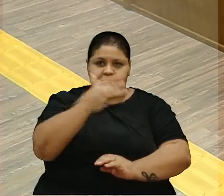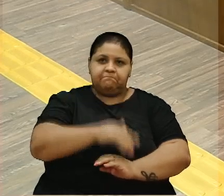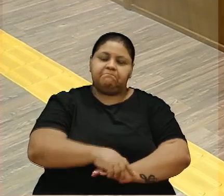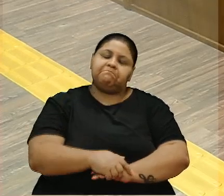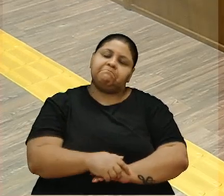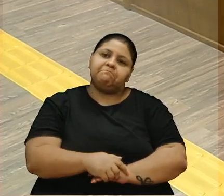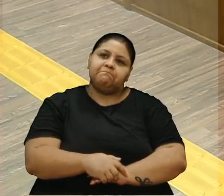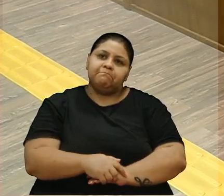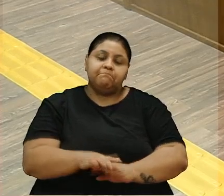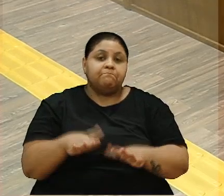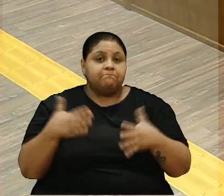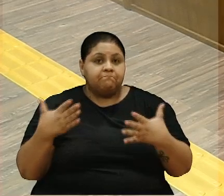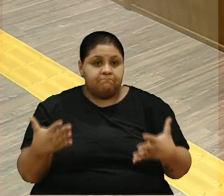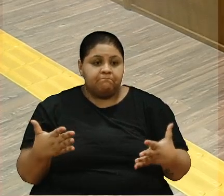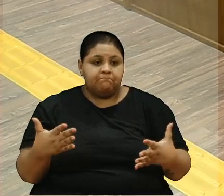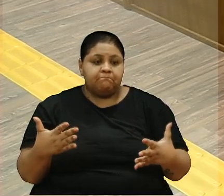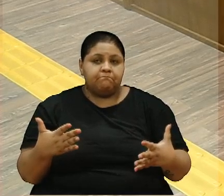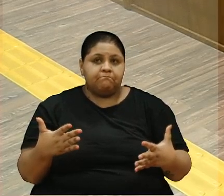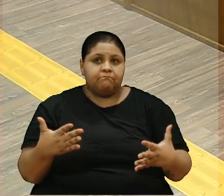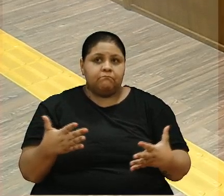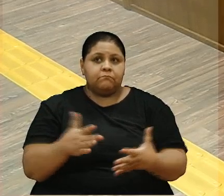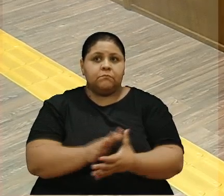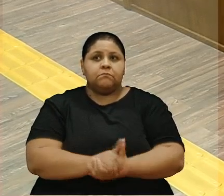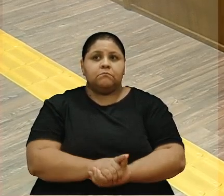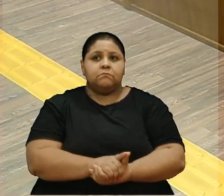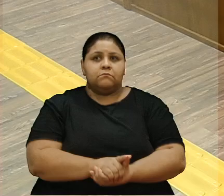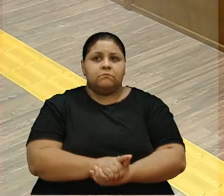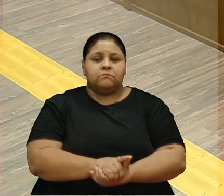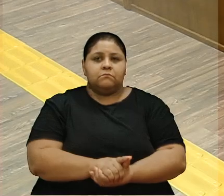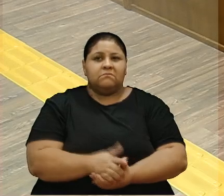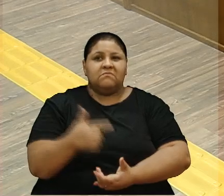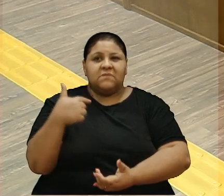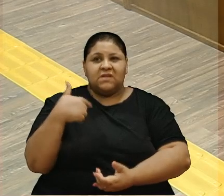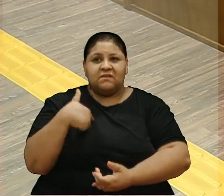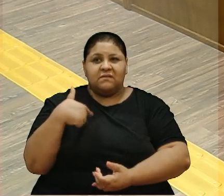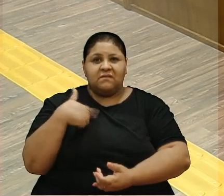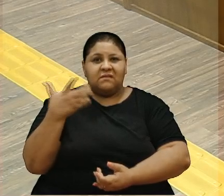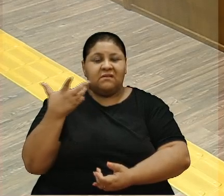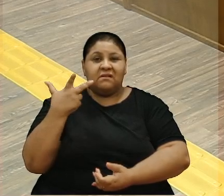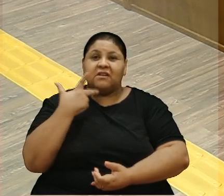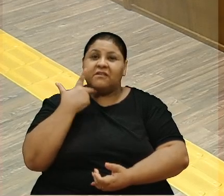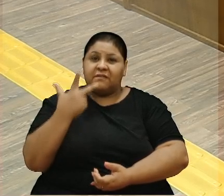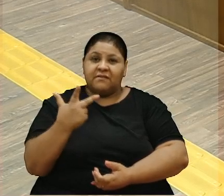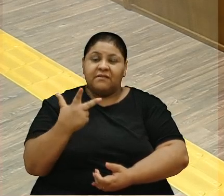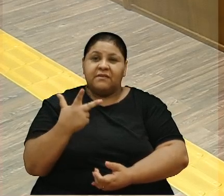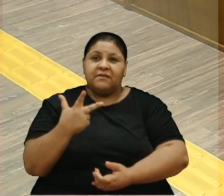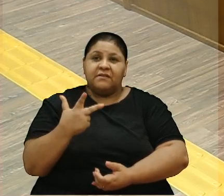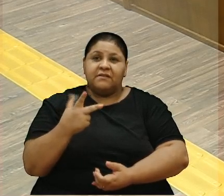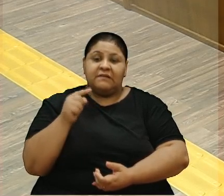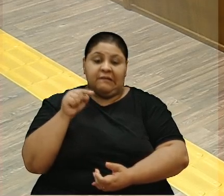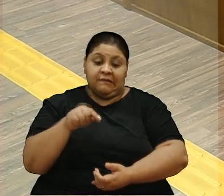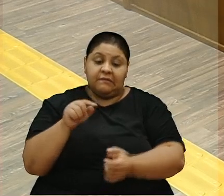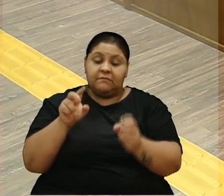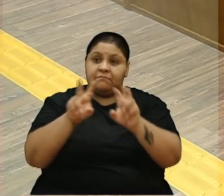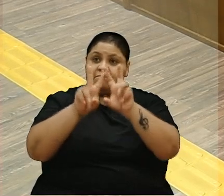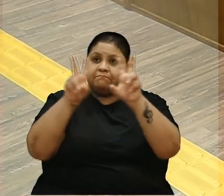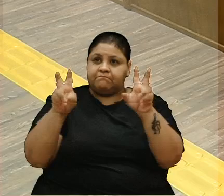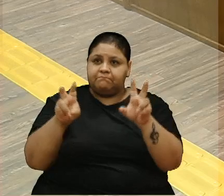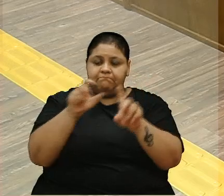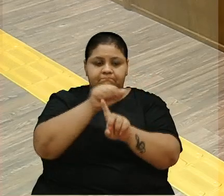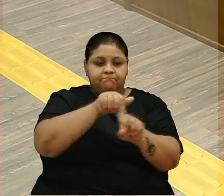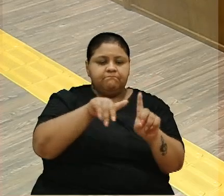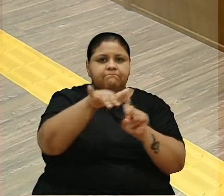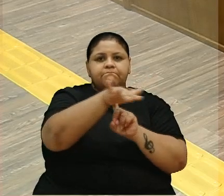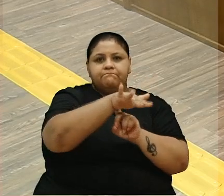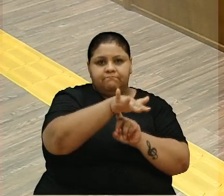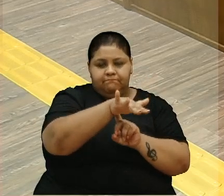vereadora Estela. Então, Declaração de líder. eu quero dizer que essa é uma pauta da